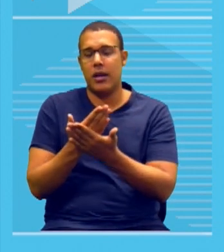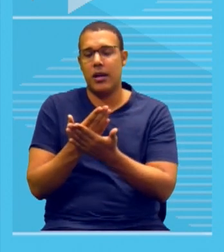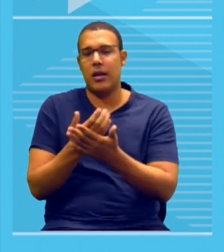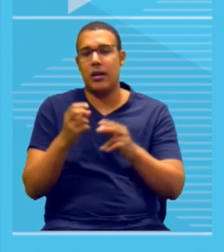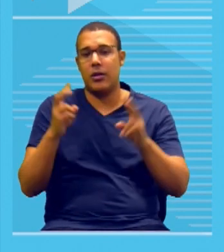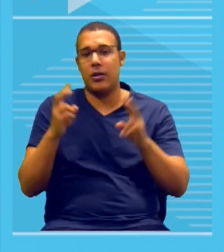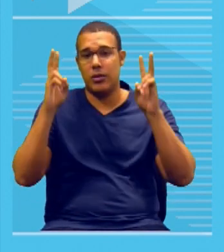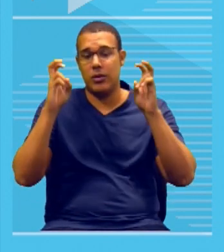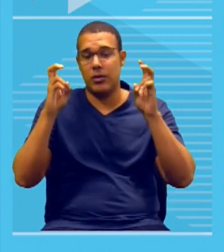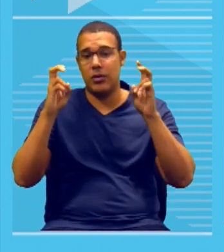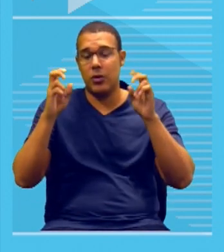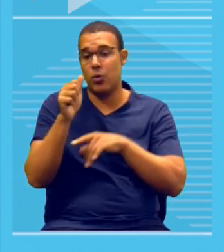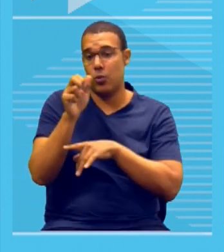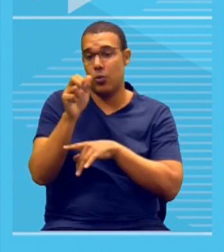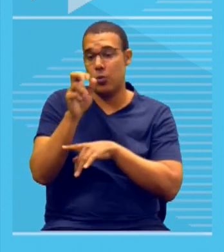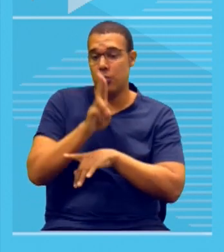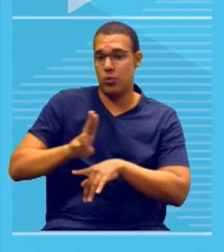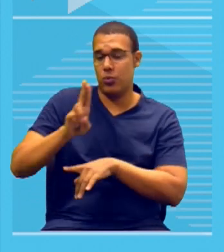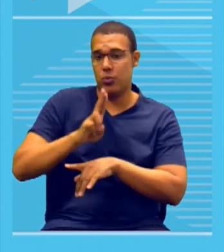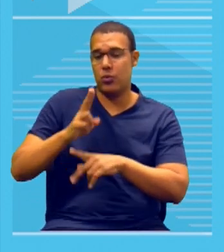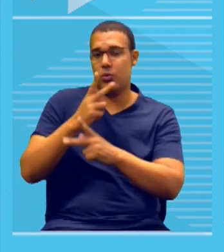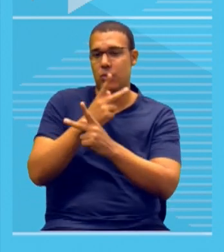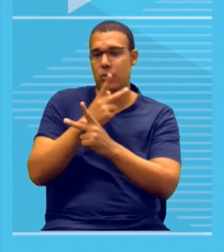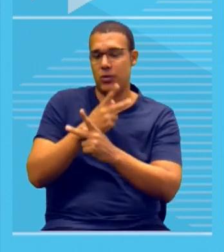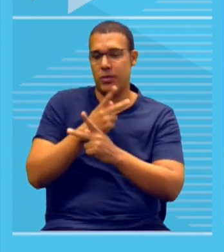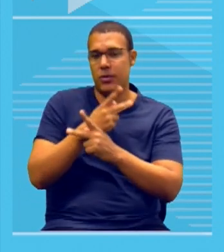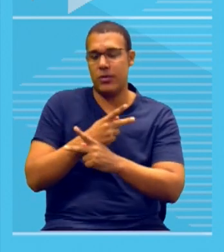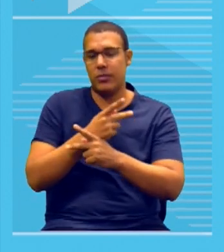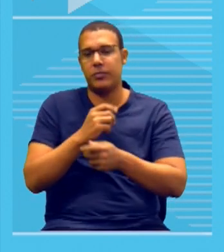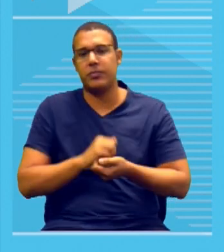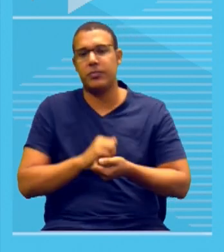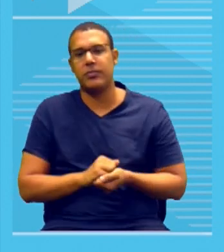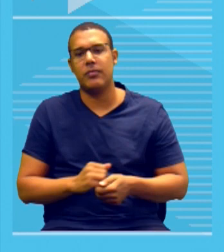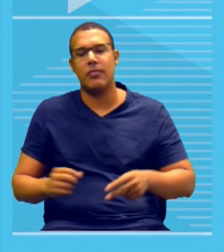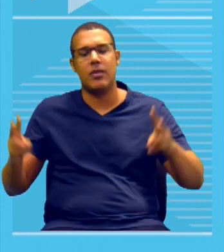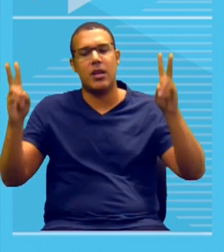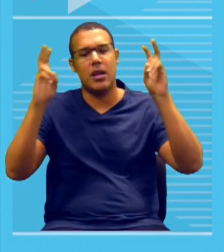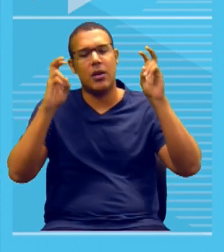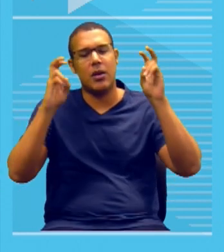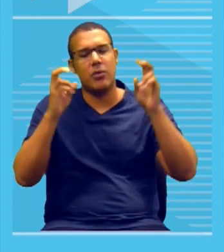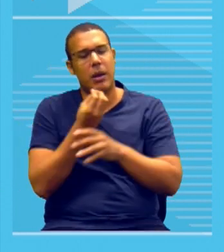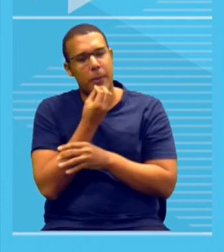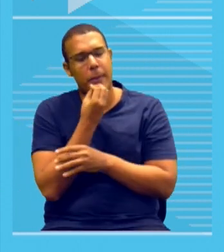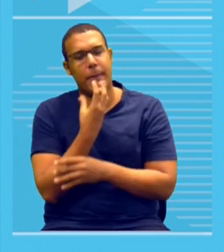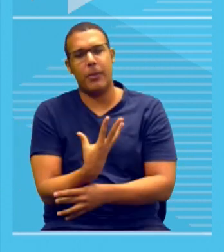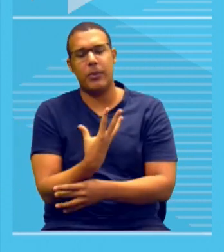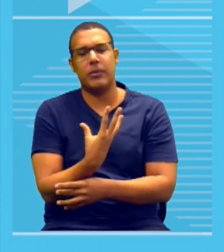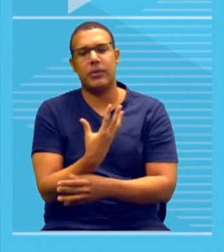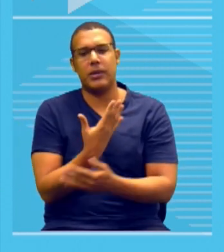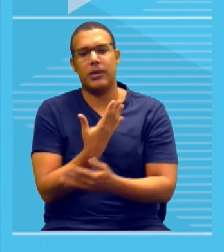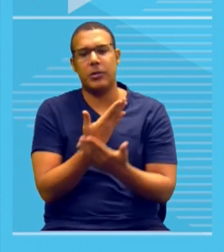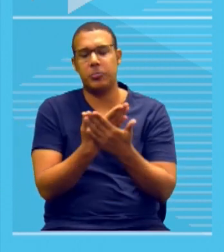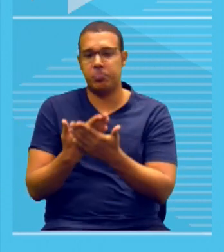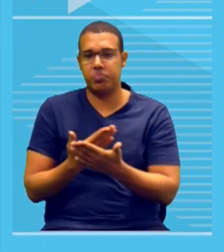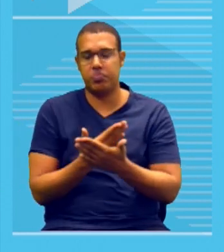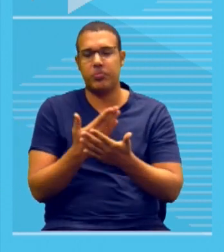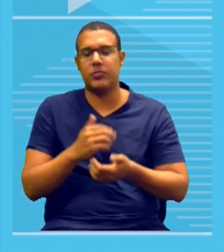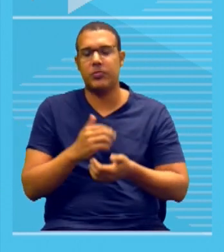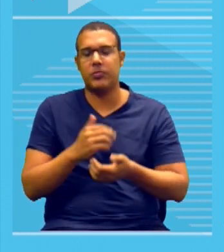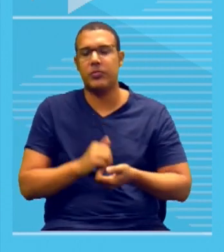a colocação pronominal tá bom é um assunto muito gostoso de ser